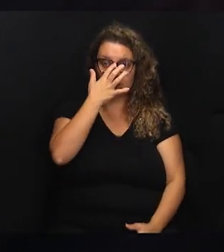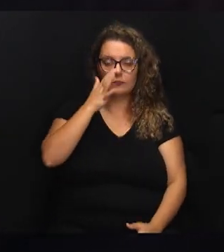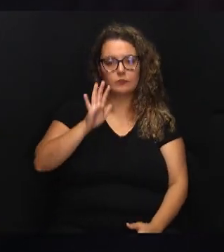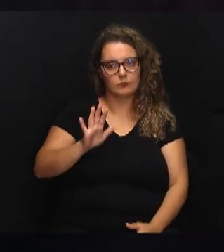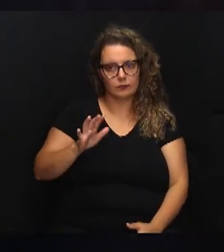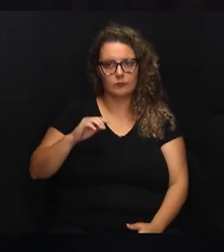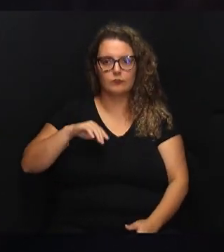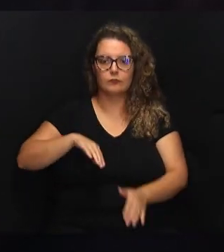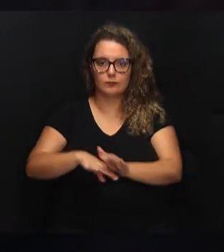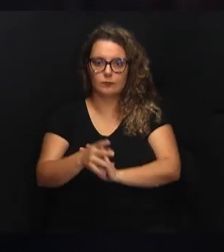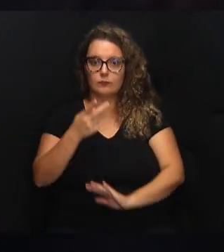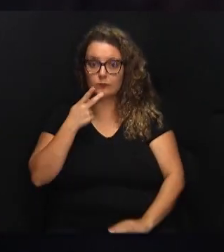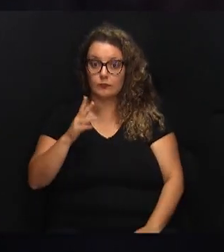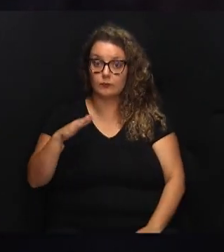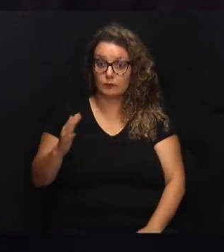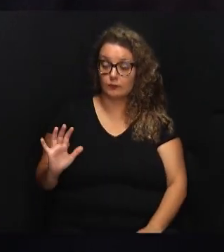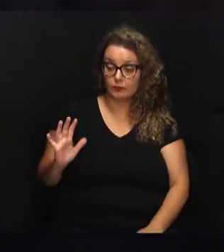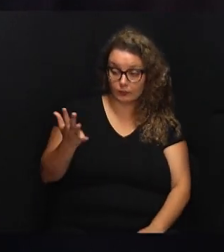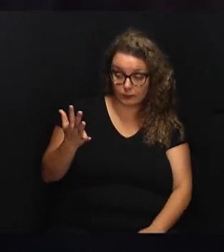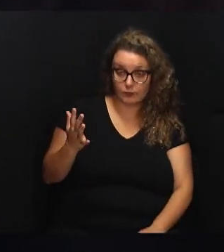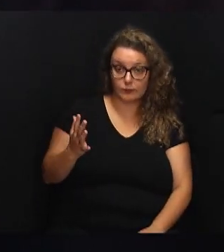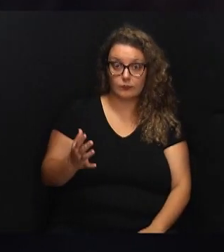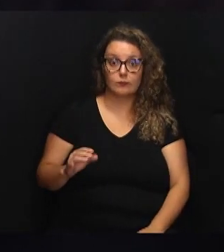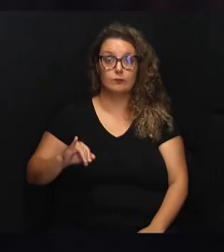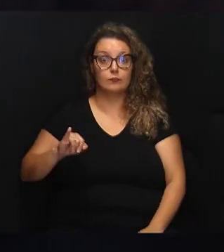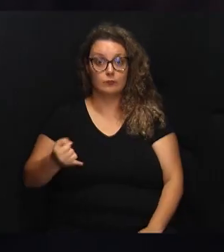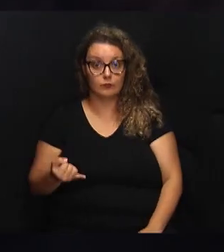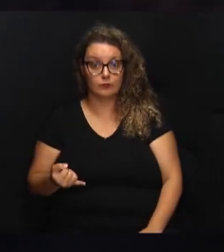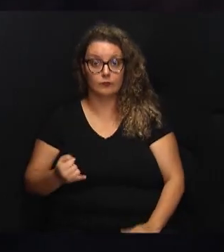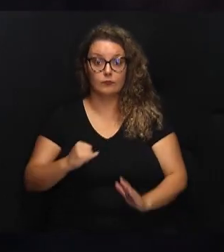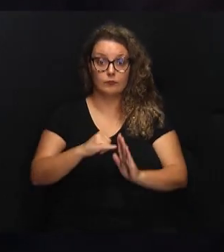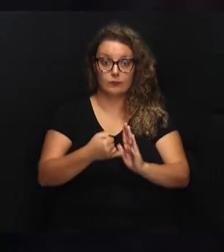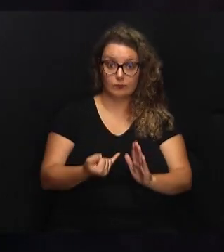dizer que quando aparecem oportunidades de juros